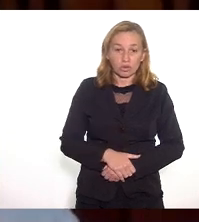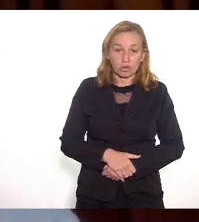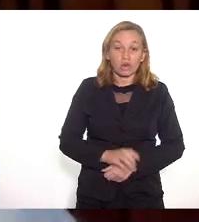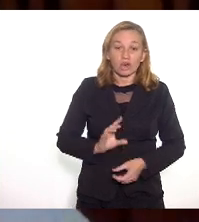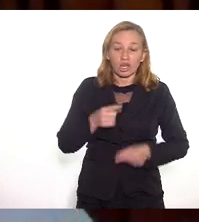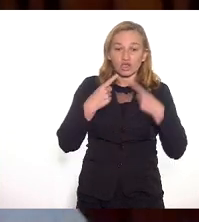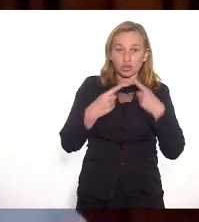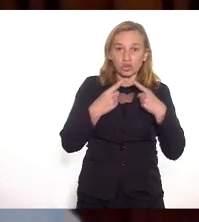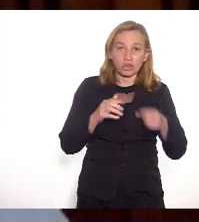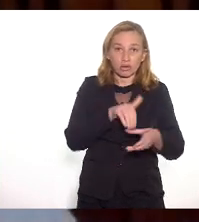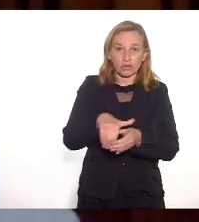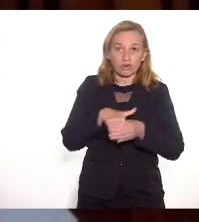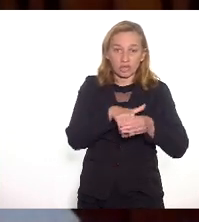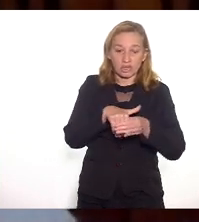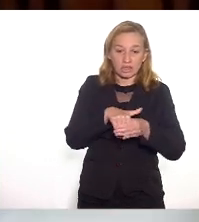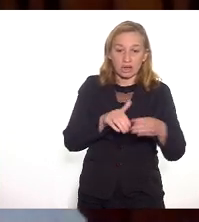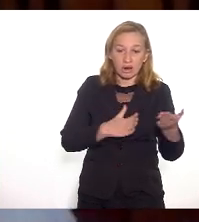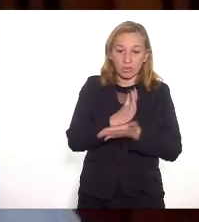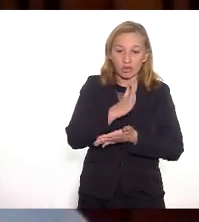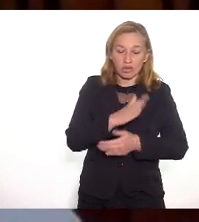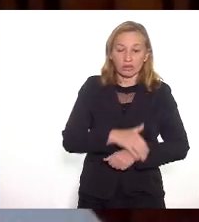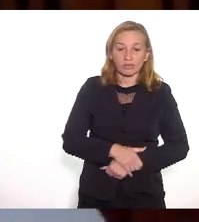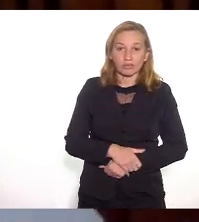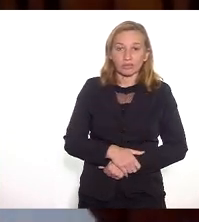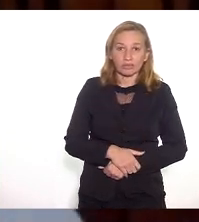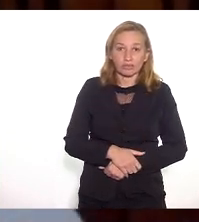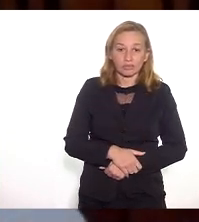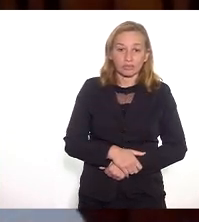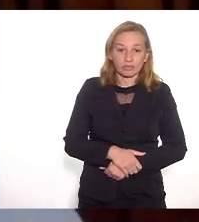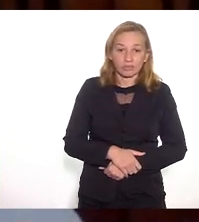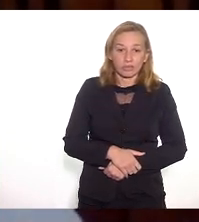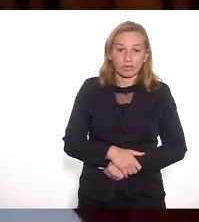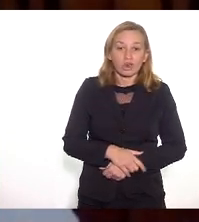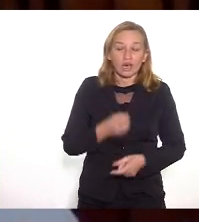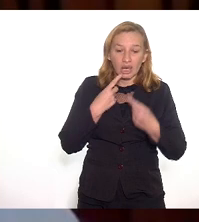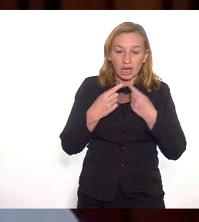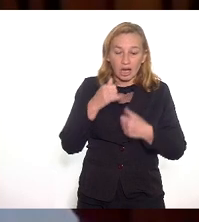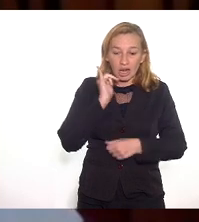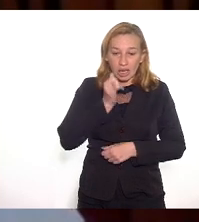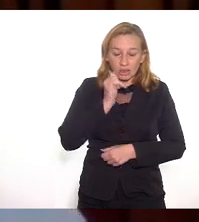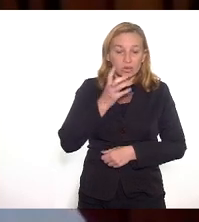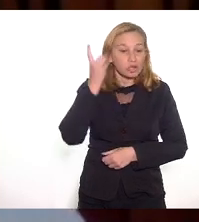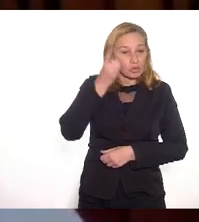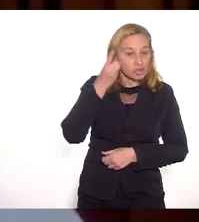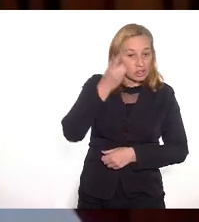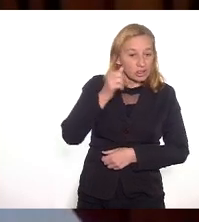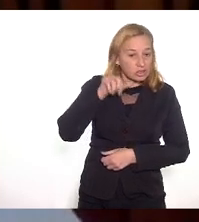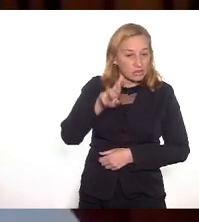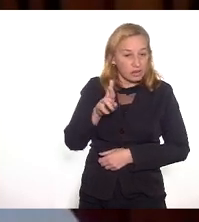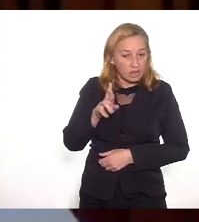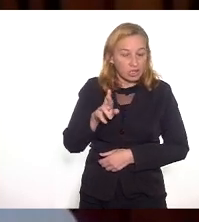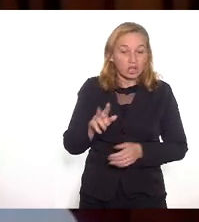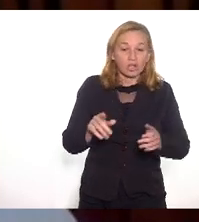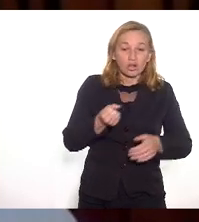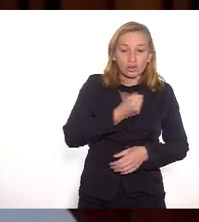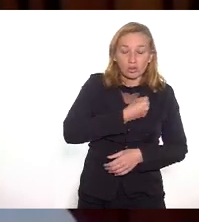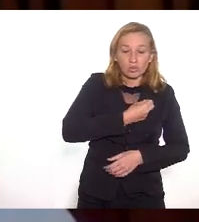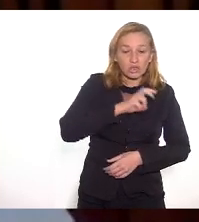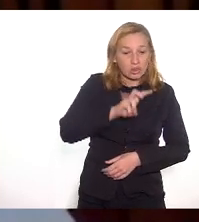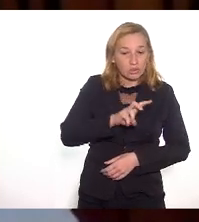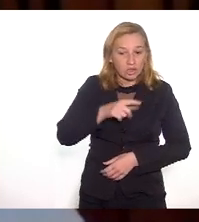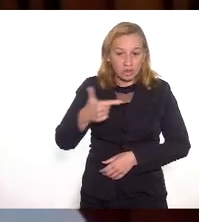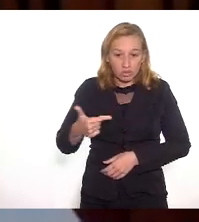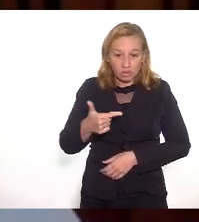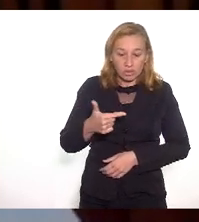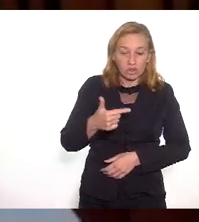Em discussão, em votação, aprovado. Relator, deputado Rosenberg Reis, número 52, projeto de lei 3907